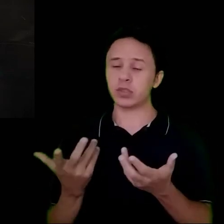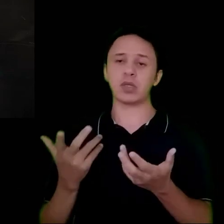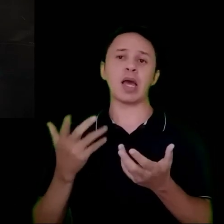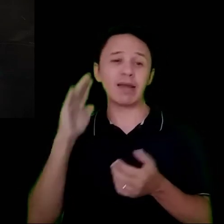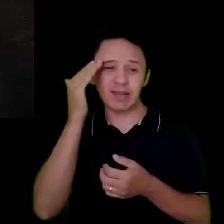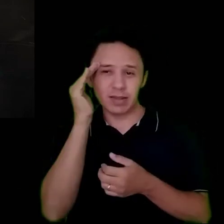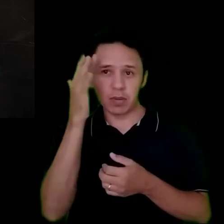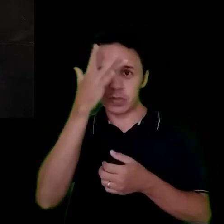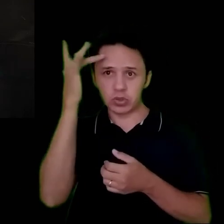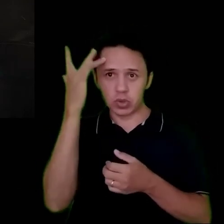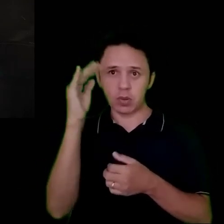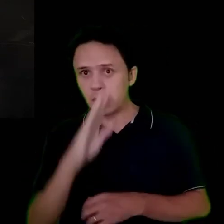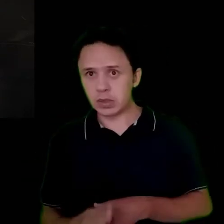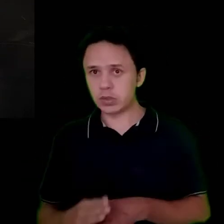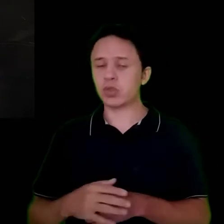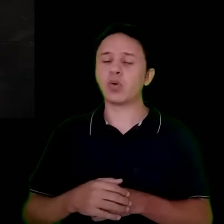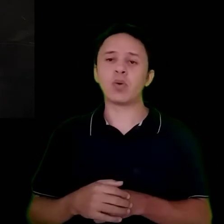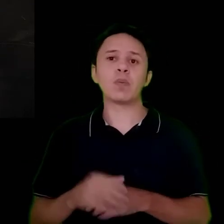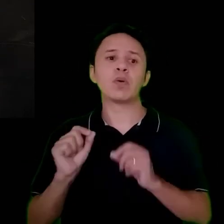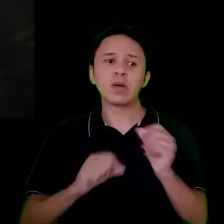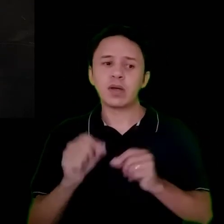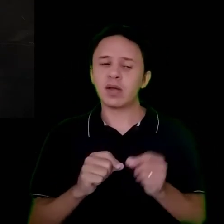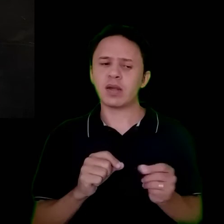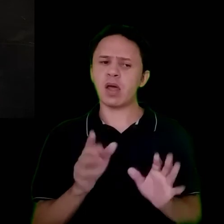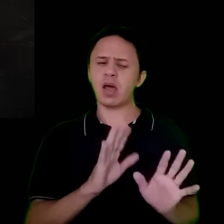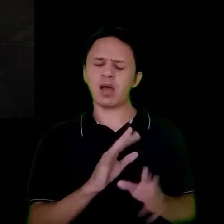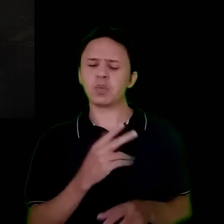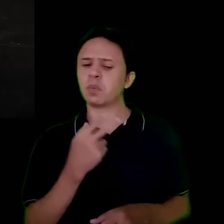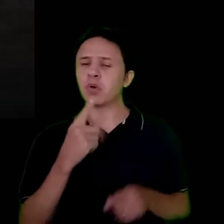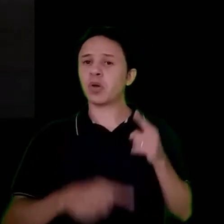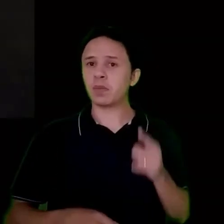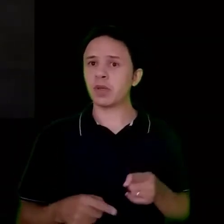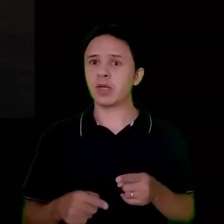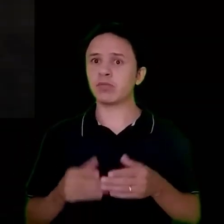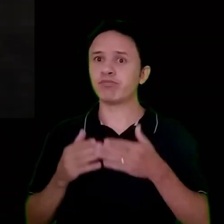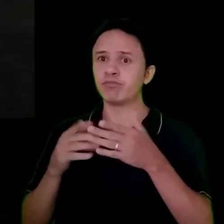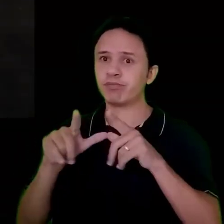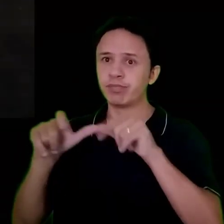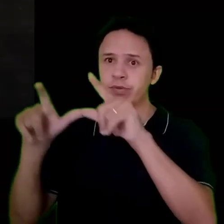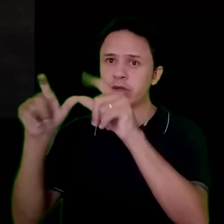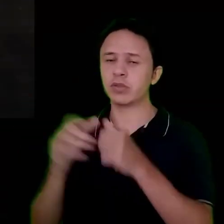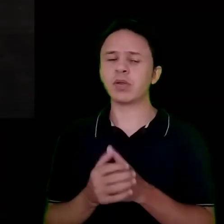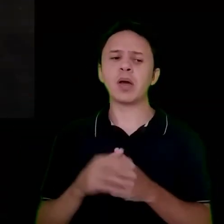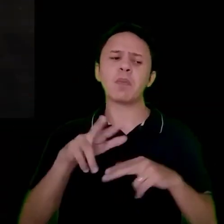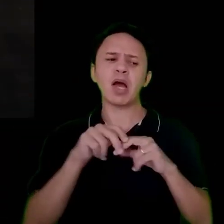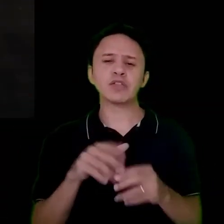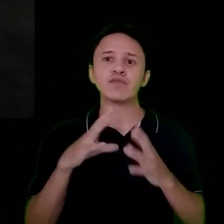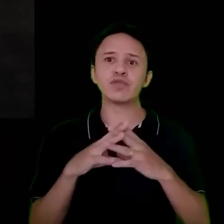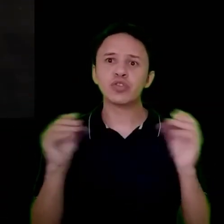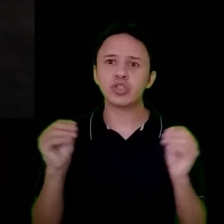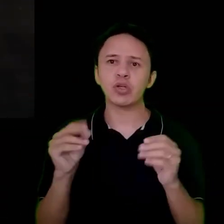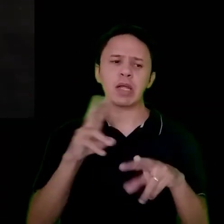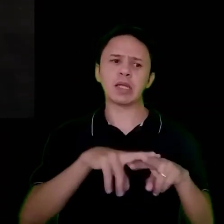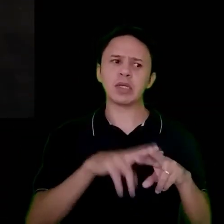Esse foi o entendimento do STF brasileiro em 1997 para negar a extradição. Já o Reino Unido afirmava que, como ele